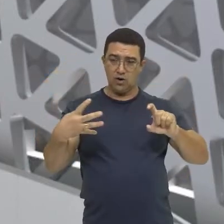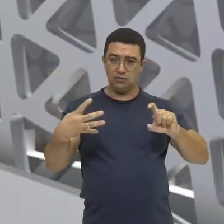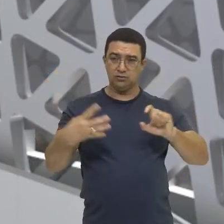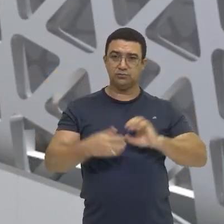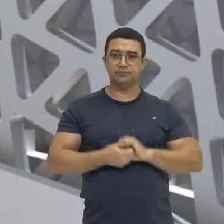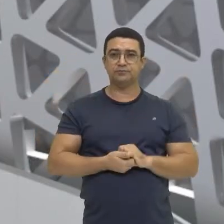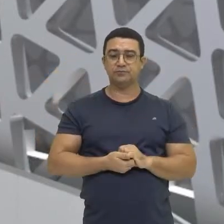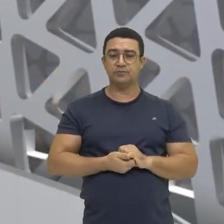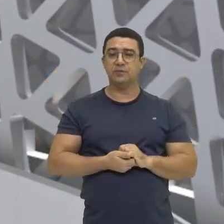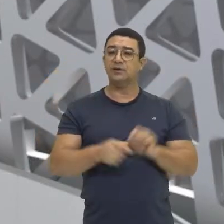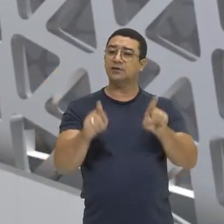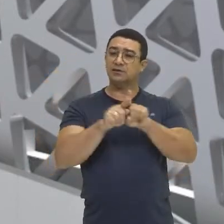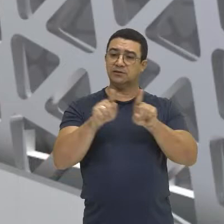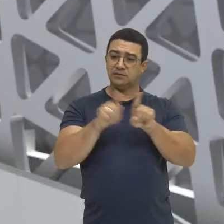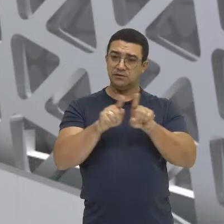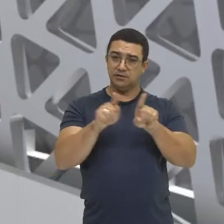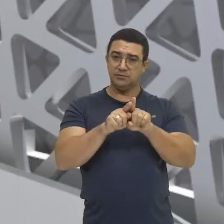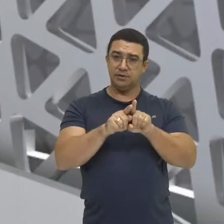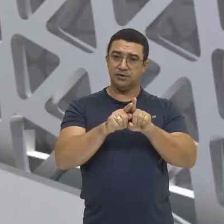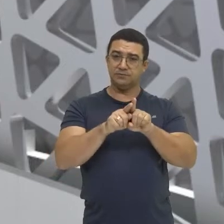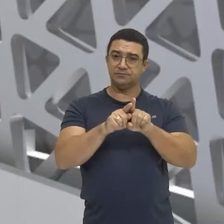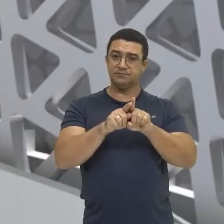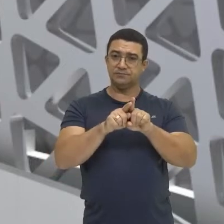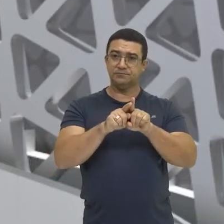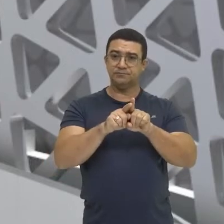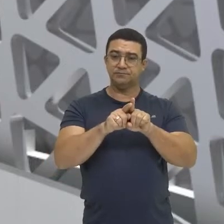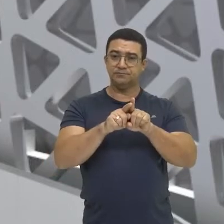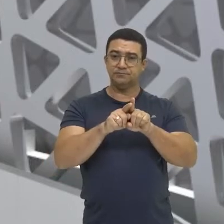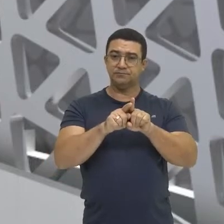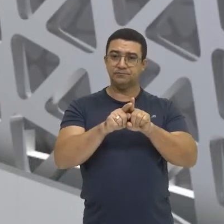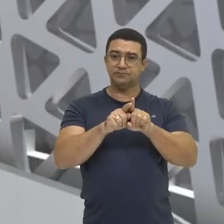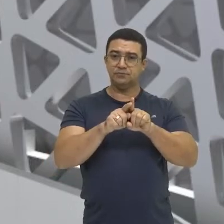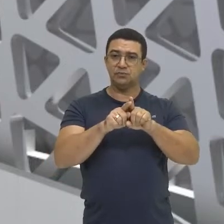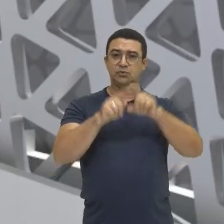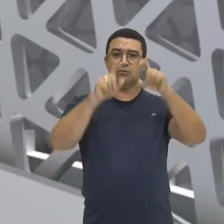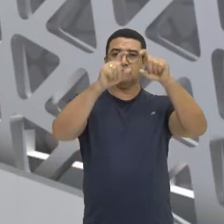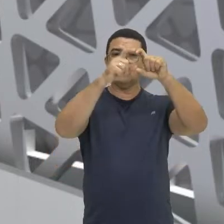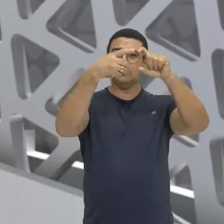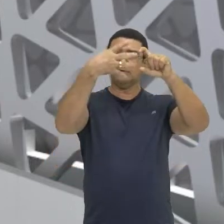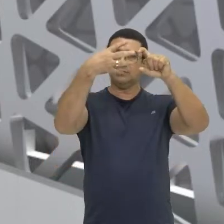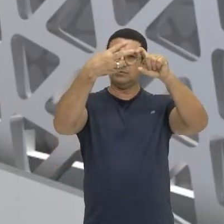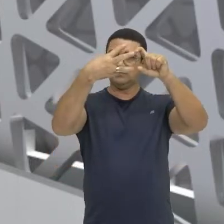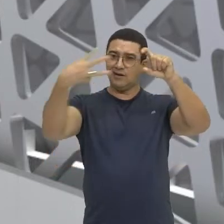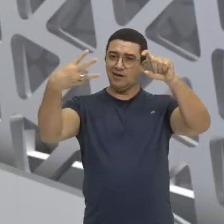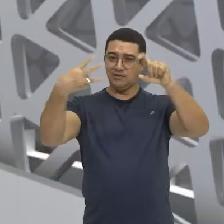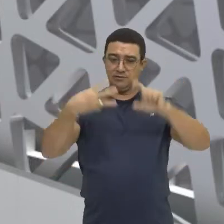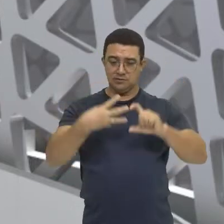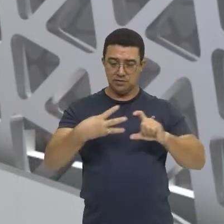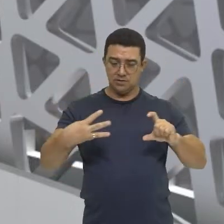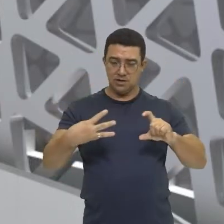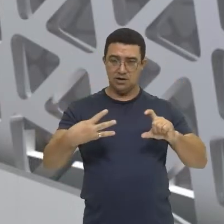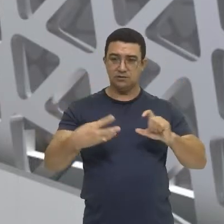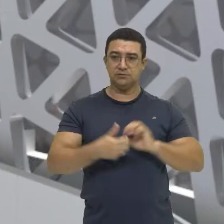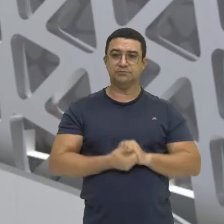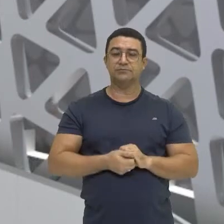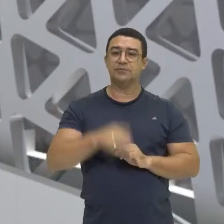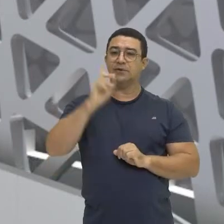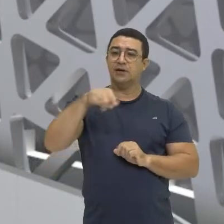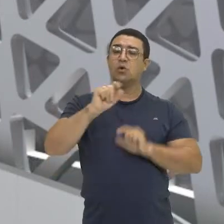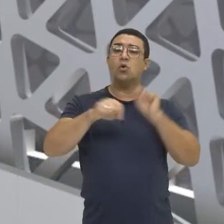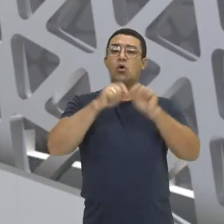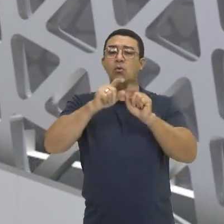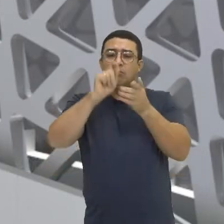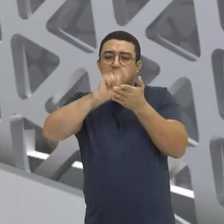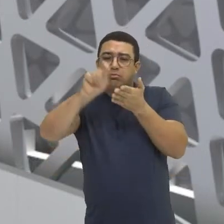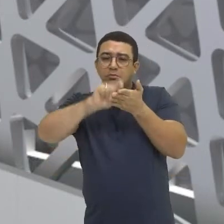versos com 2 estrofes com tercetos, né? Então, essa é a forma como o